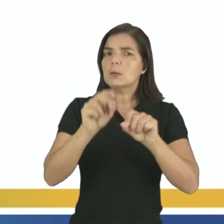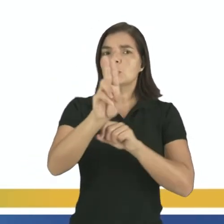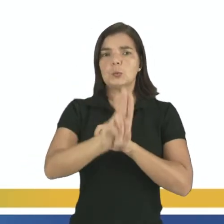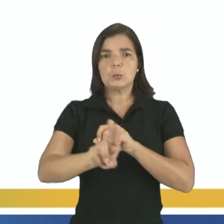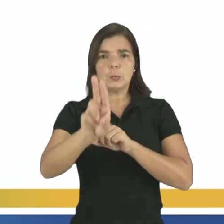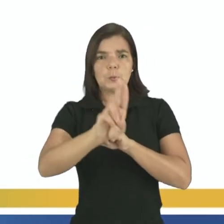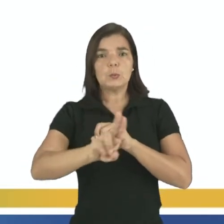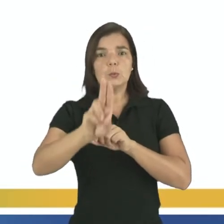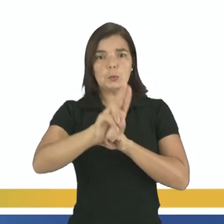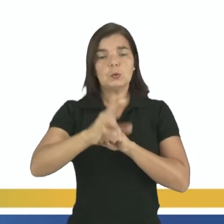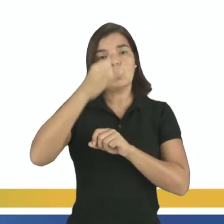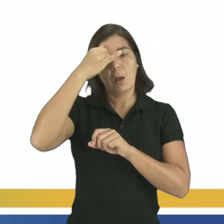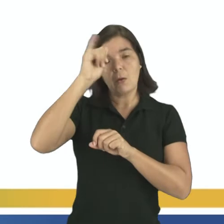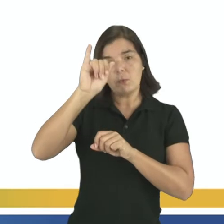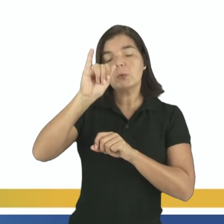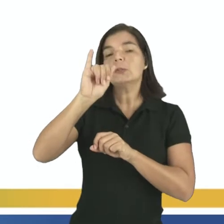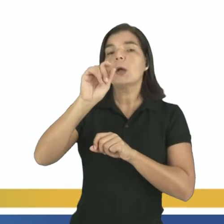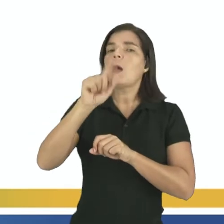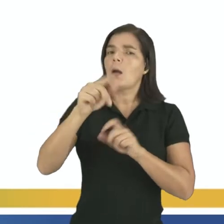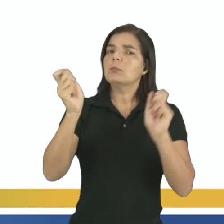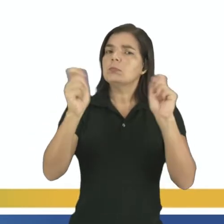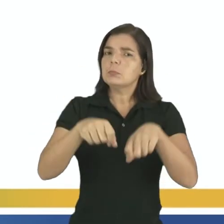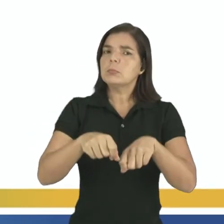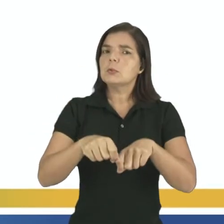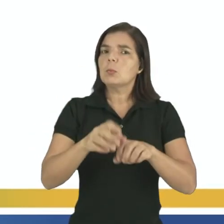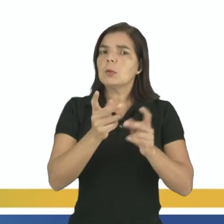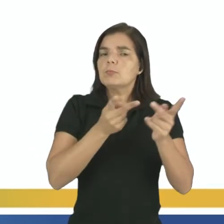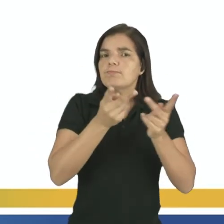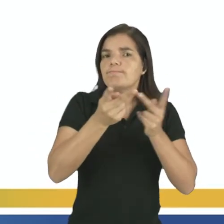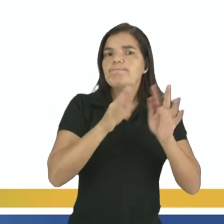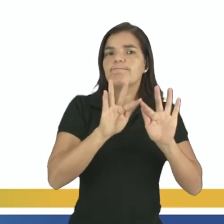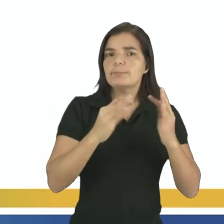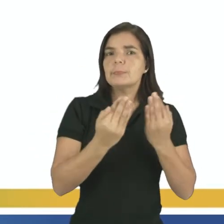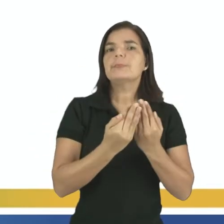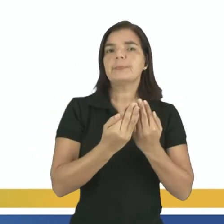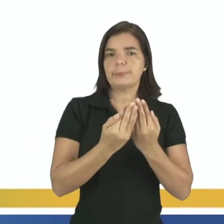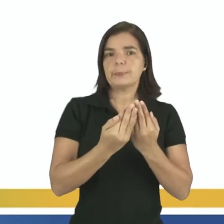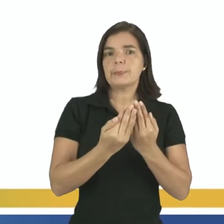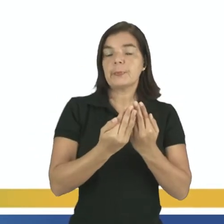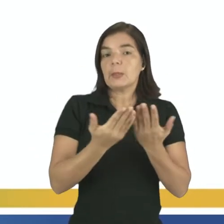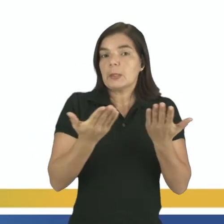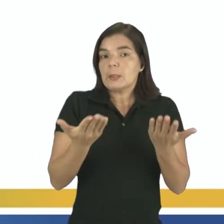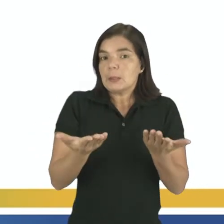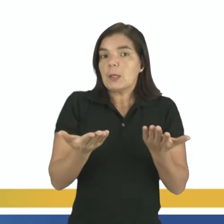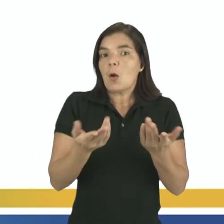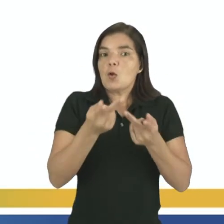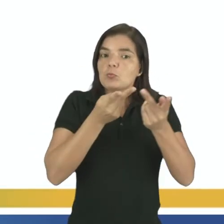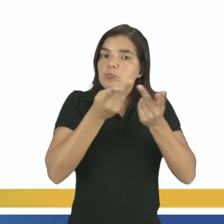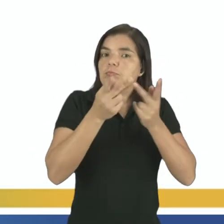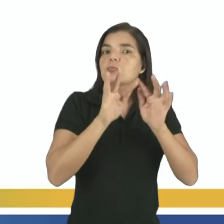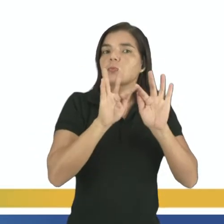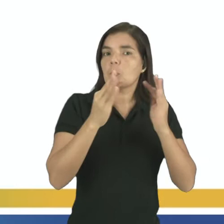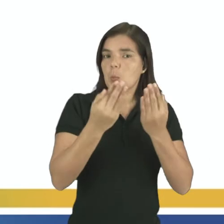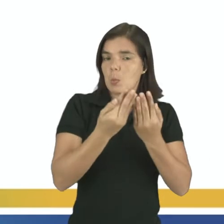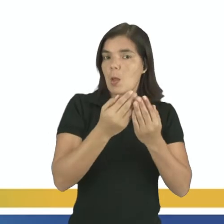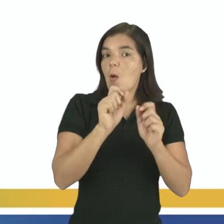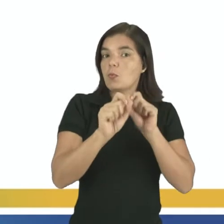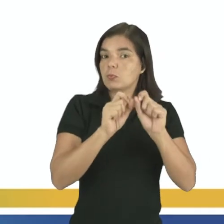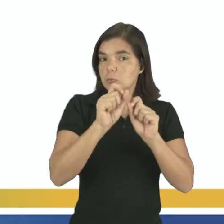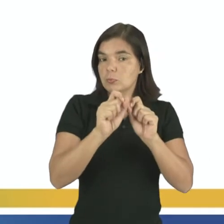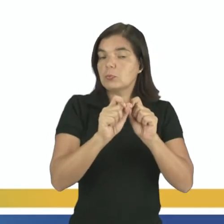dos métodos contraceptivos, é possível fazer um planejamento familiar. Então, esse planejamento ele passa a